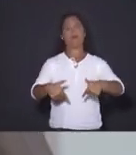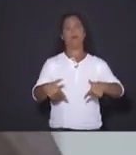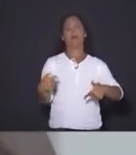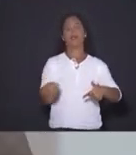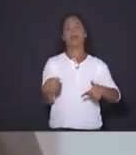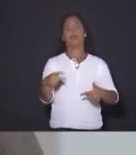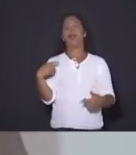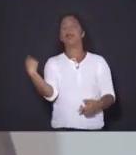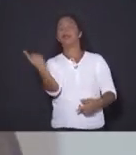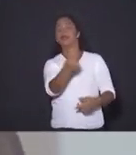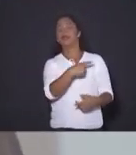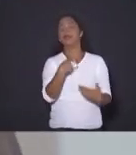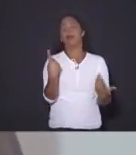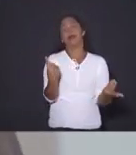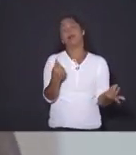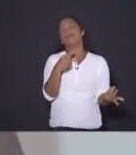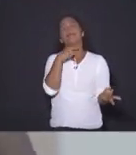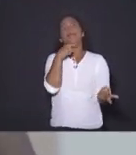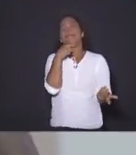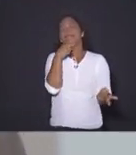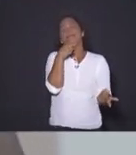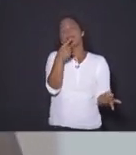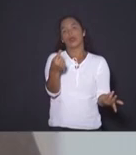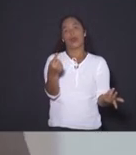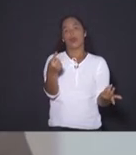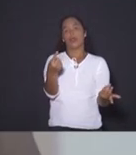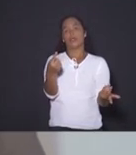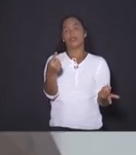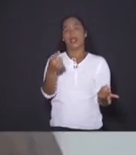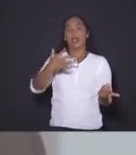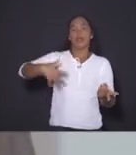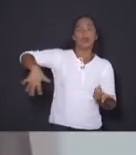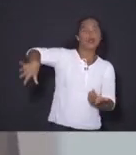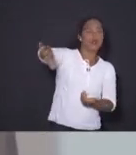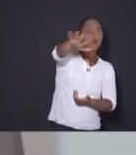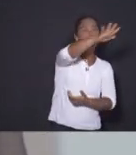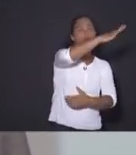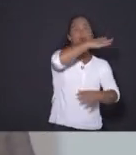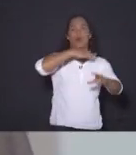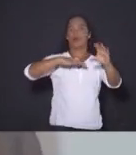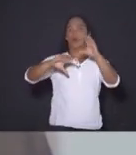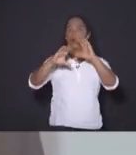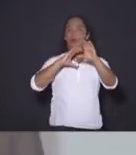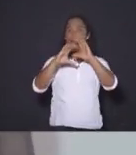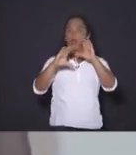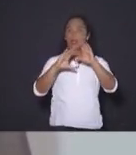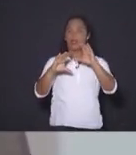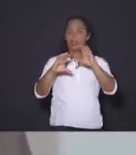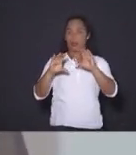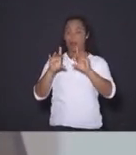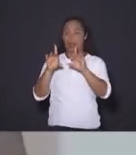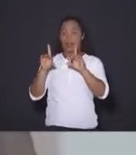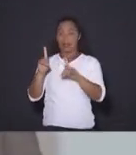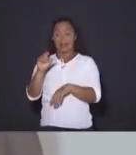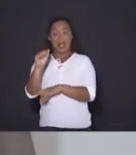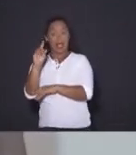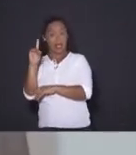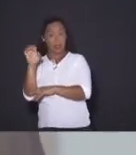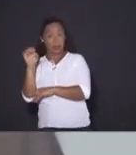temos toda a aaa ou toda a circulação eo armazenamento de dados na mão de uma única empresa